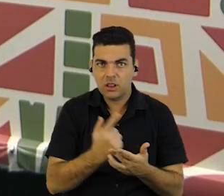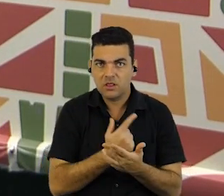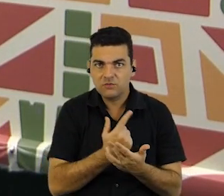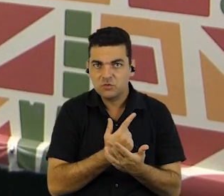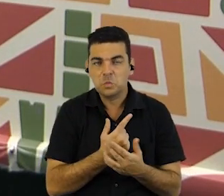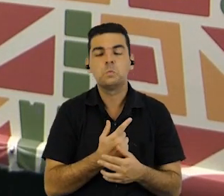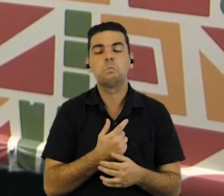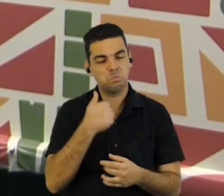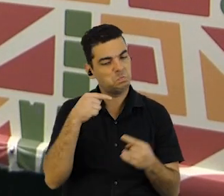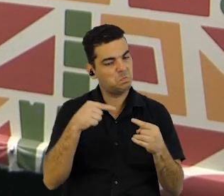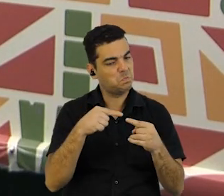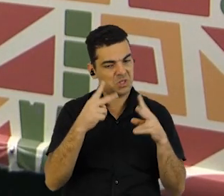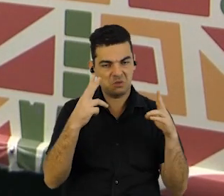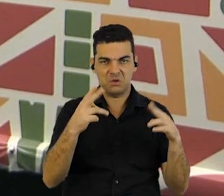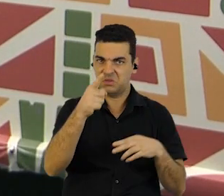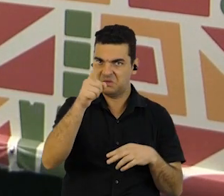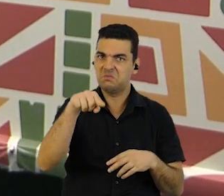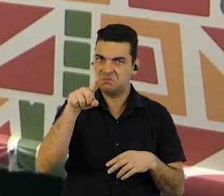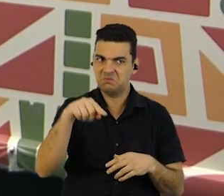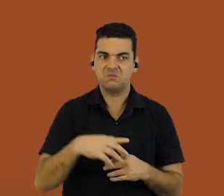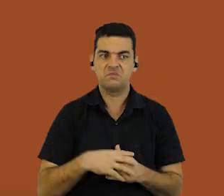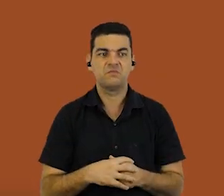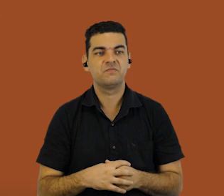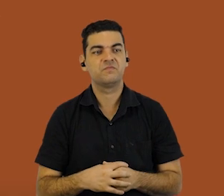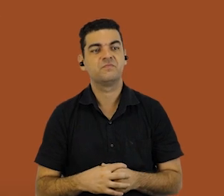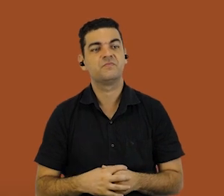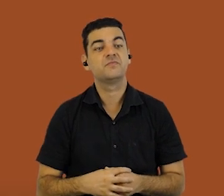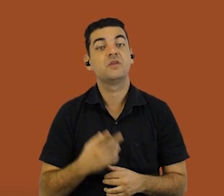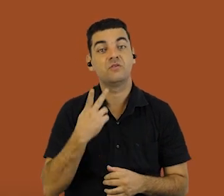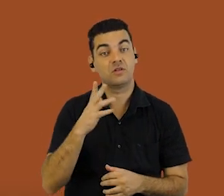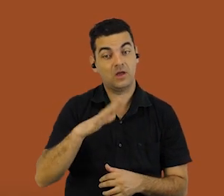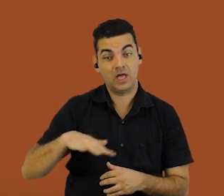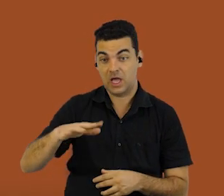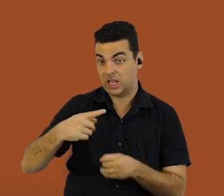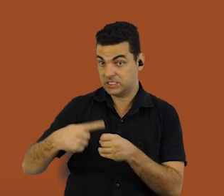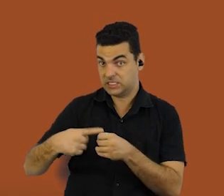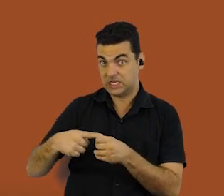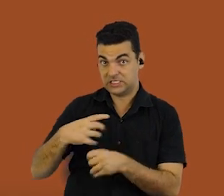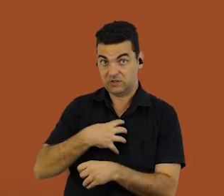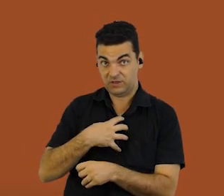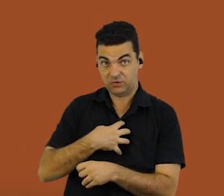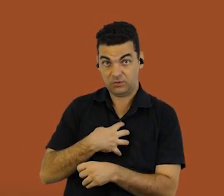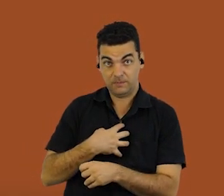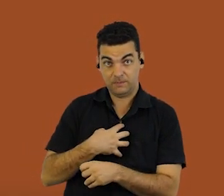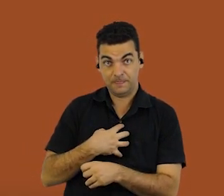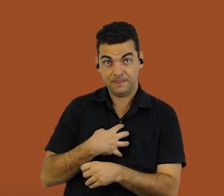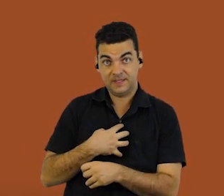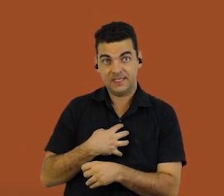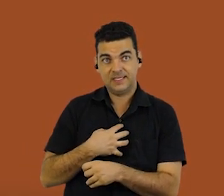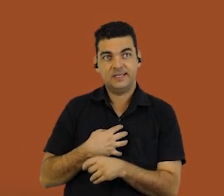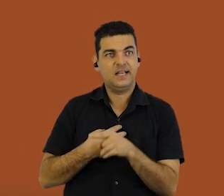Tornar-se negro. Foi todo esse processo que aconteceu com o senhor. Eu costumo dizer assim, que Salvador não é só